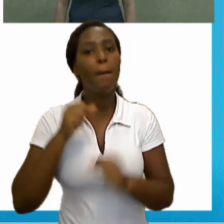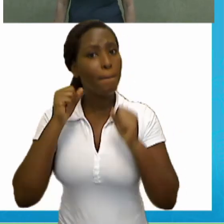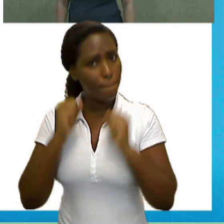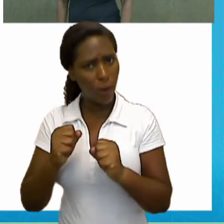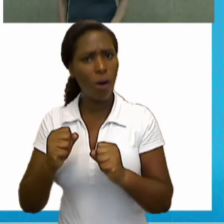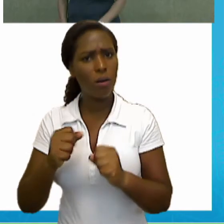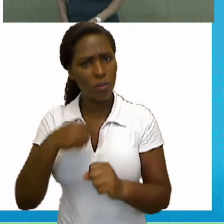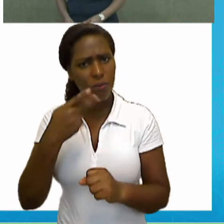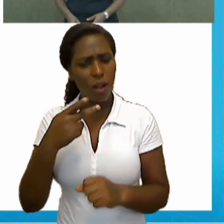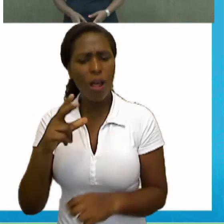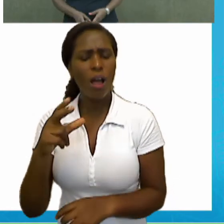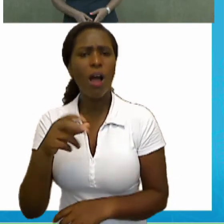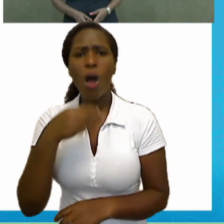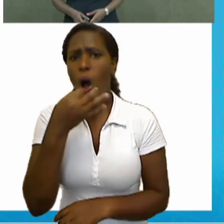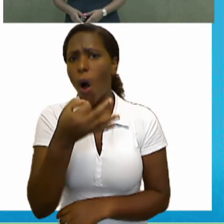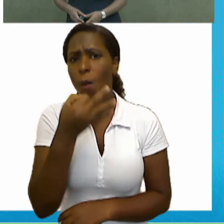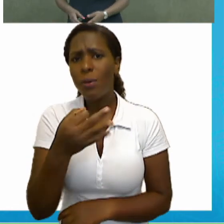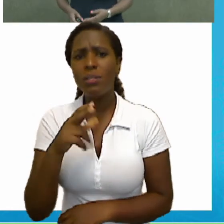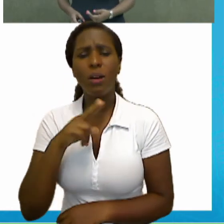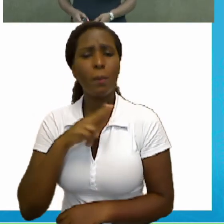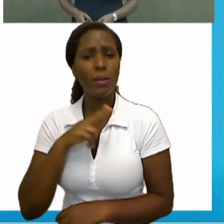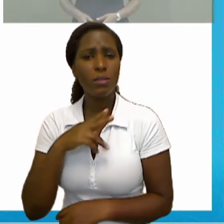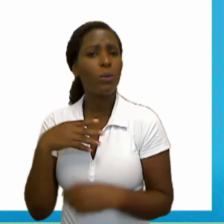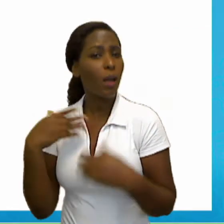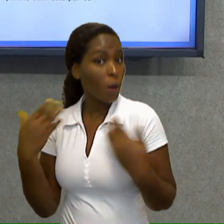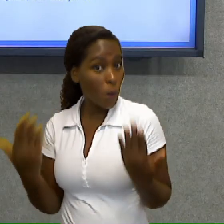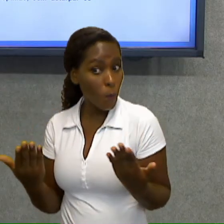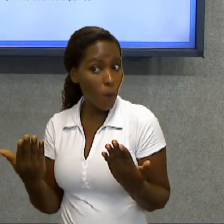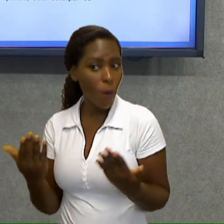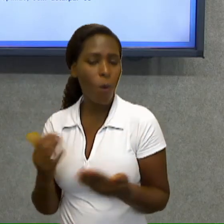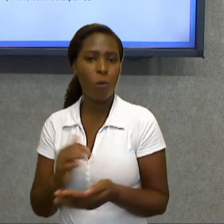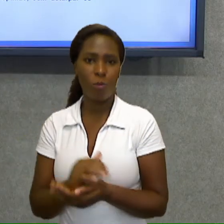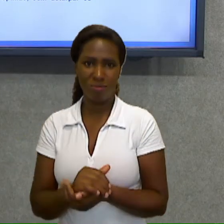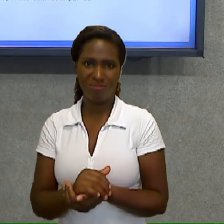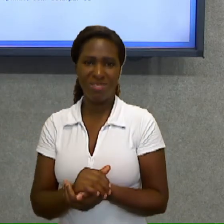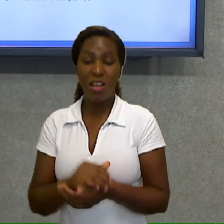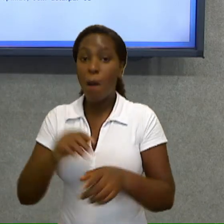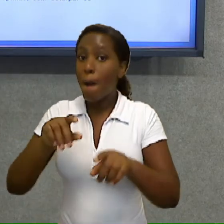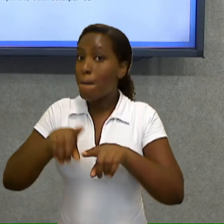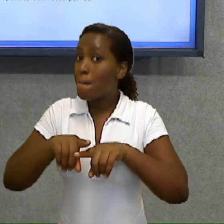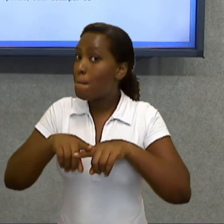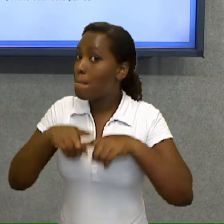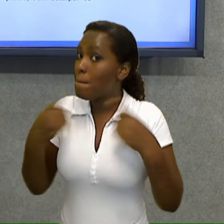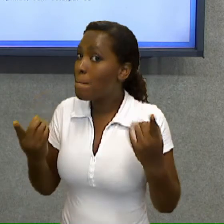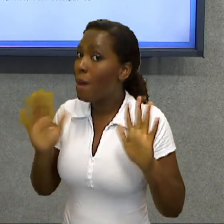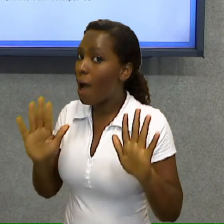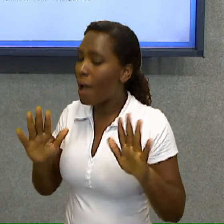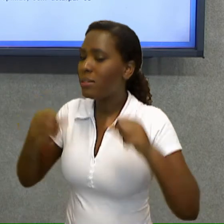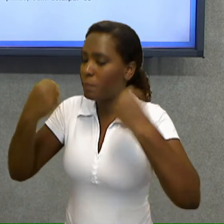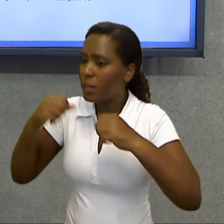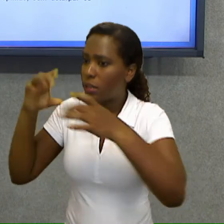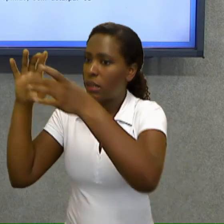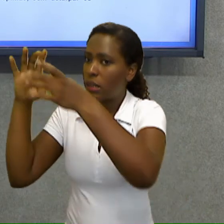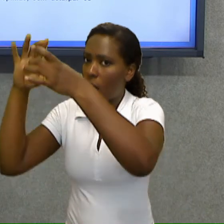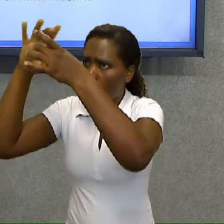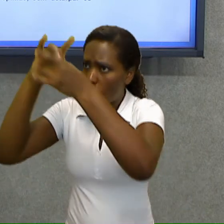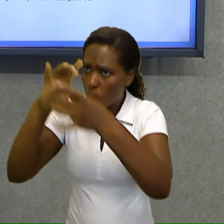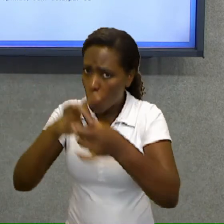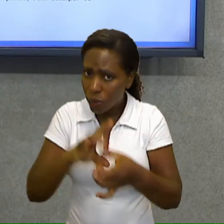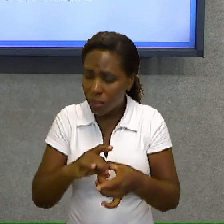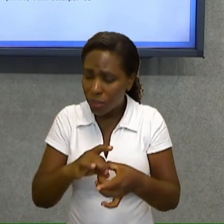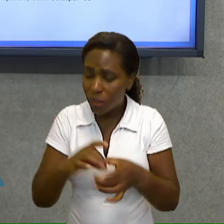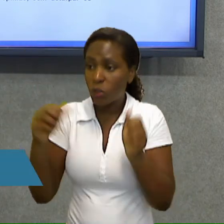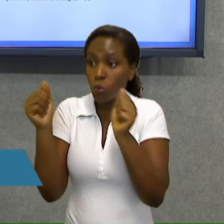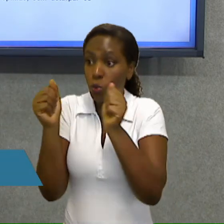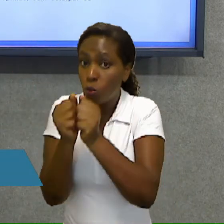fatos. Geralmente, as reportagens são textos mais longos, opinativos e assinados pelos